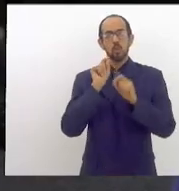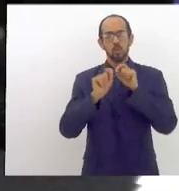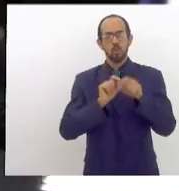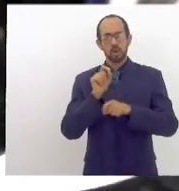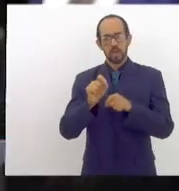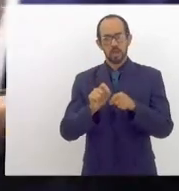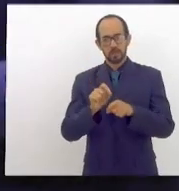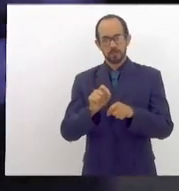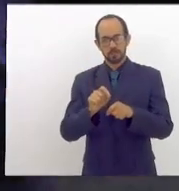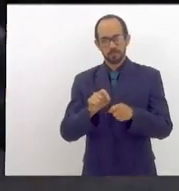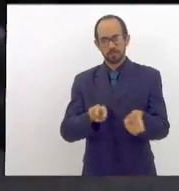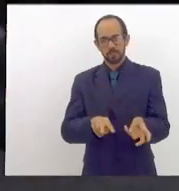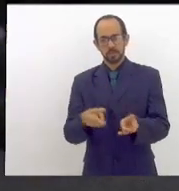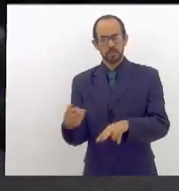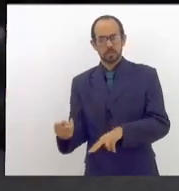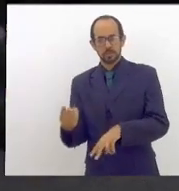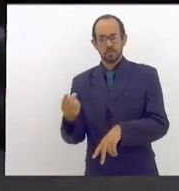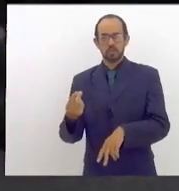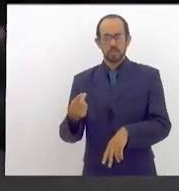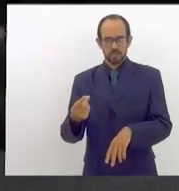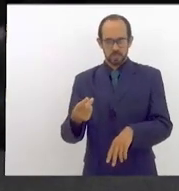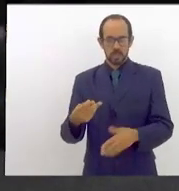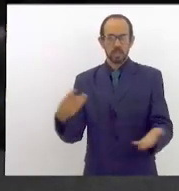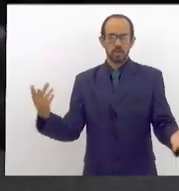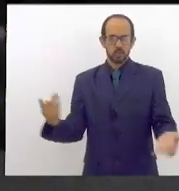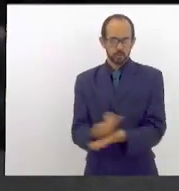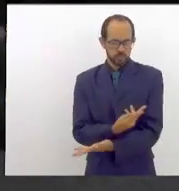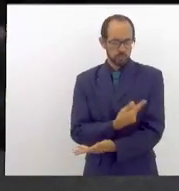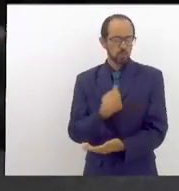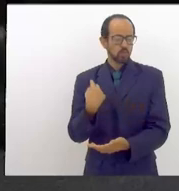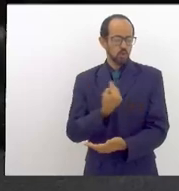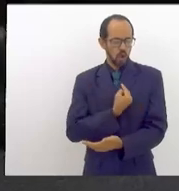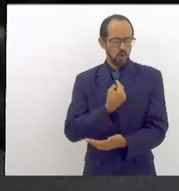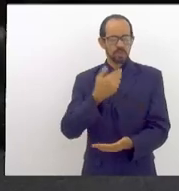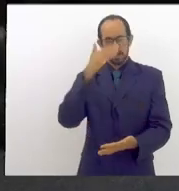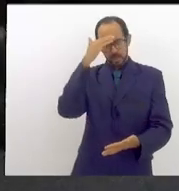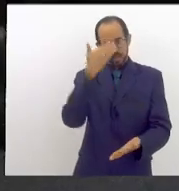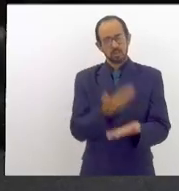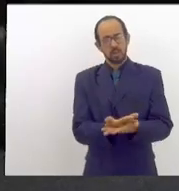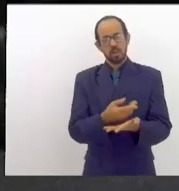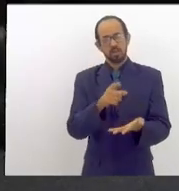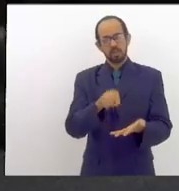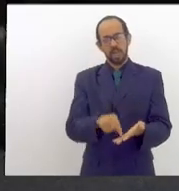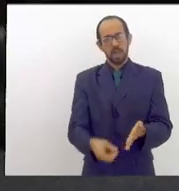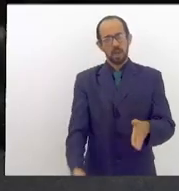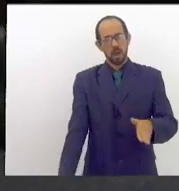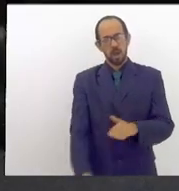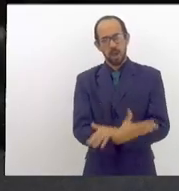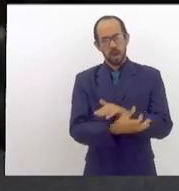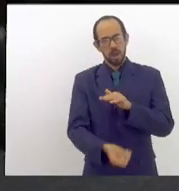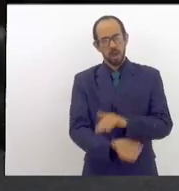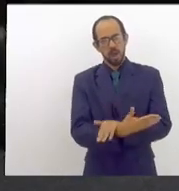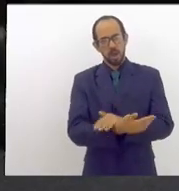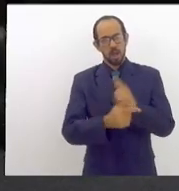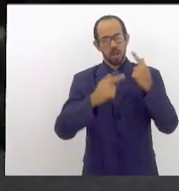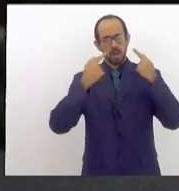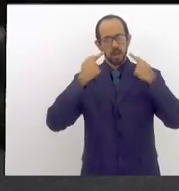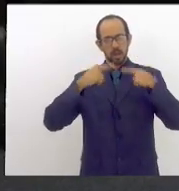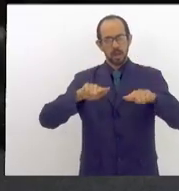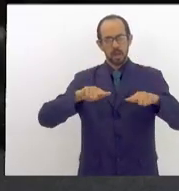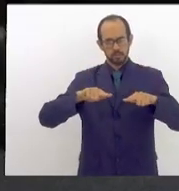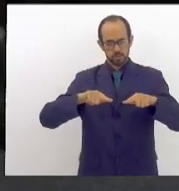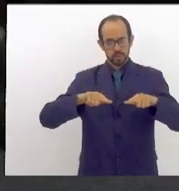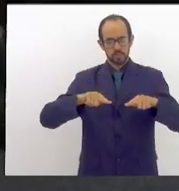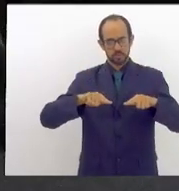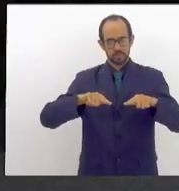cometeu ao que tudo leva a crer desvia os Graves na gestão das